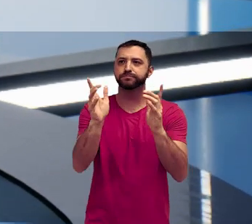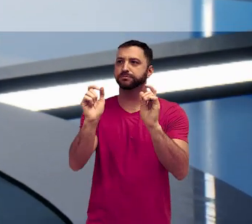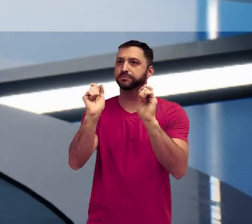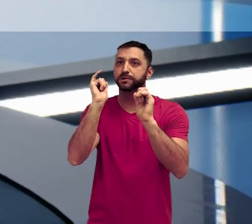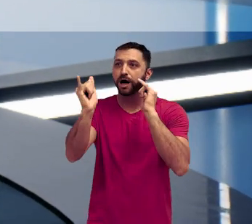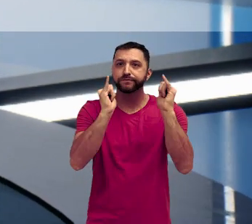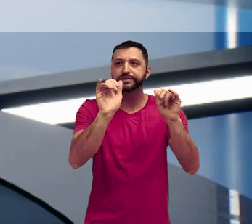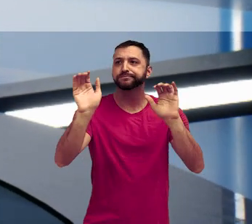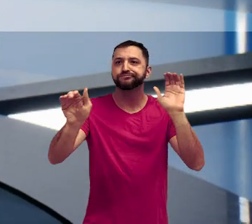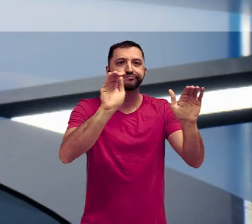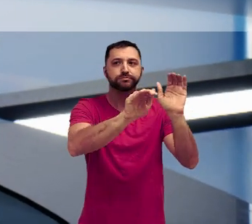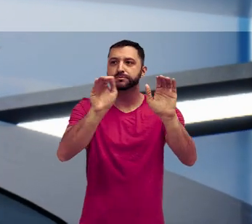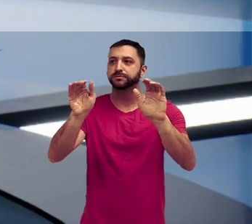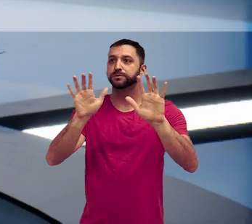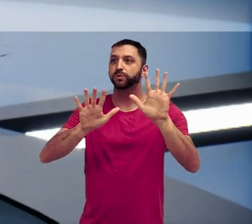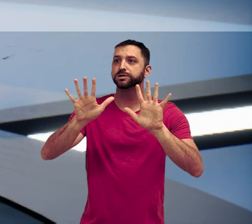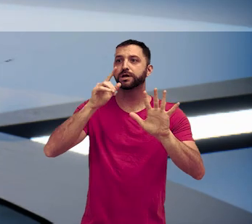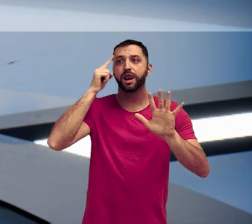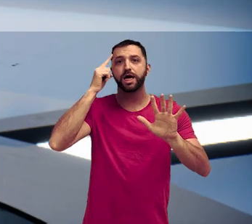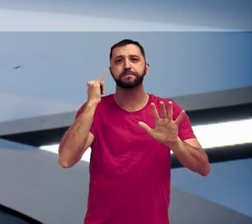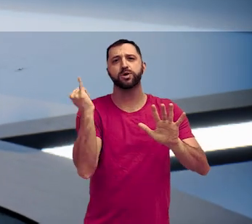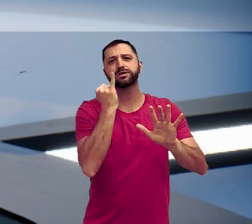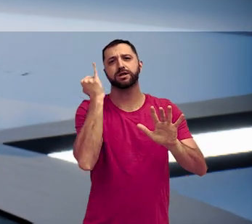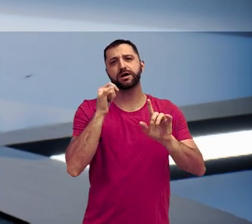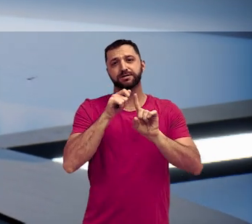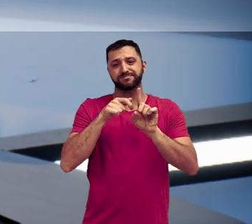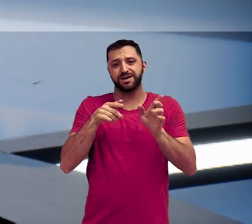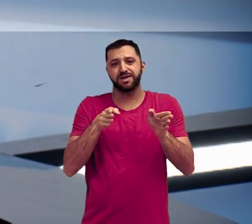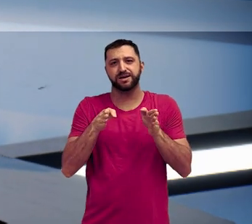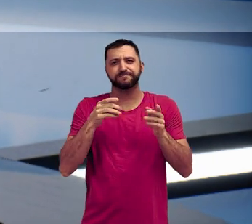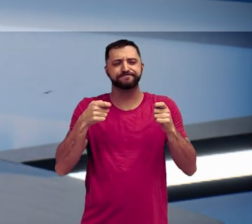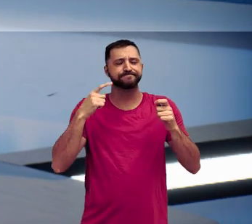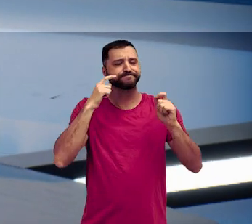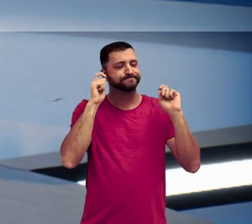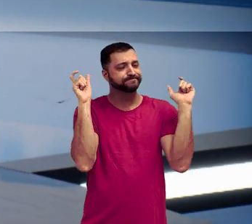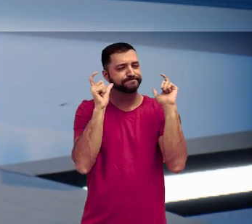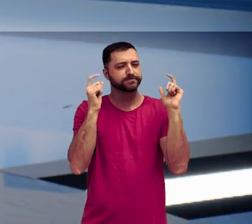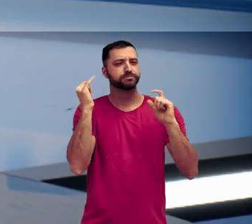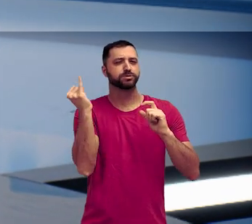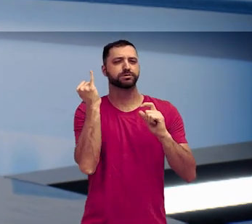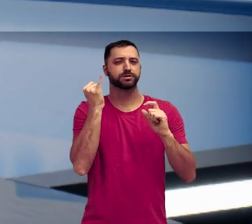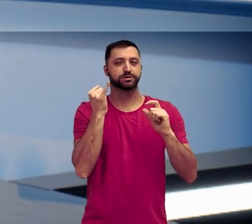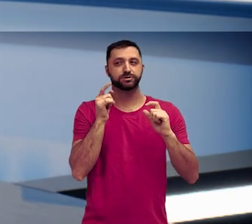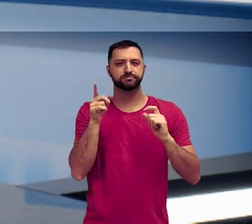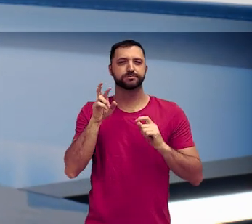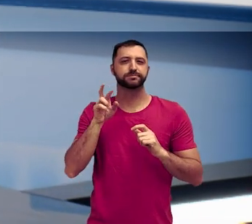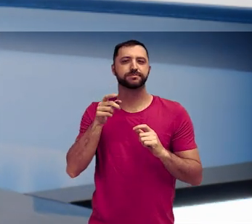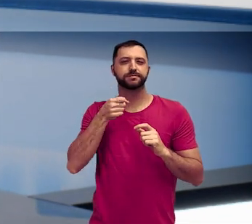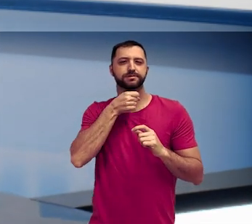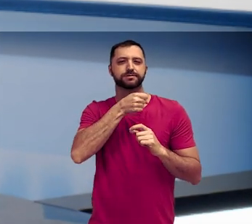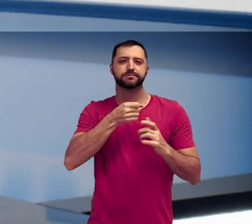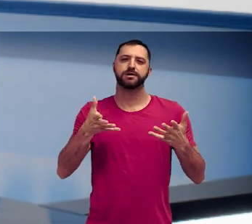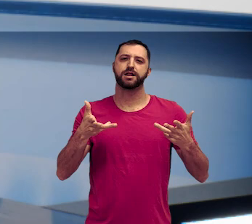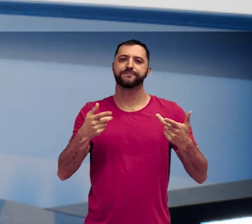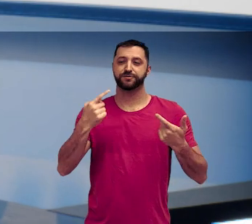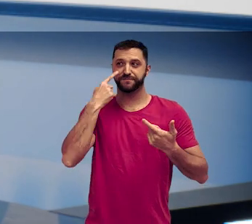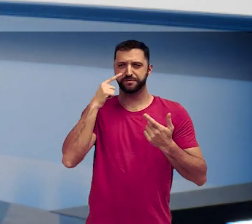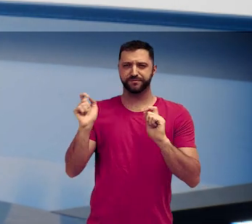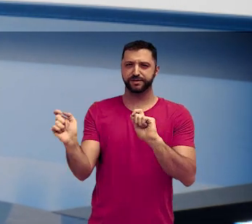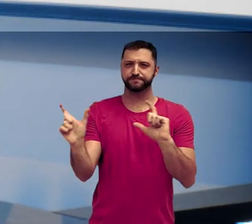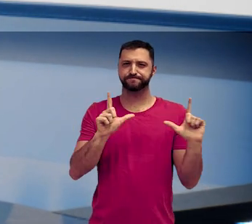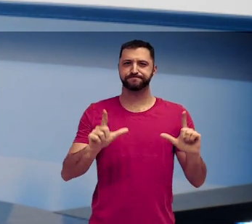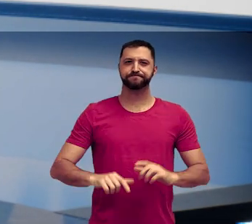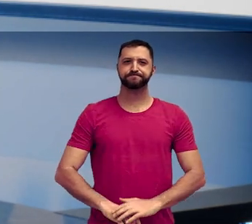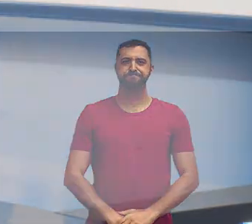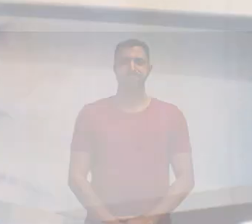de conscientização e solidariedade. Nossa equipe preparou uma matéria que está muito legal, muito informativa também. Então, bora